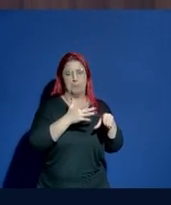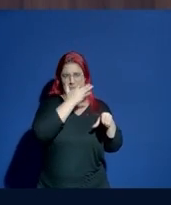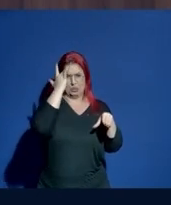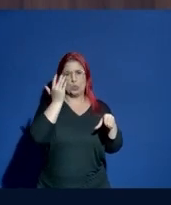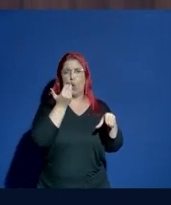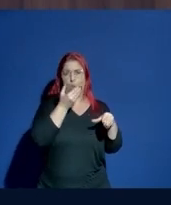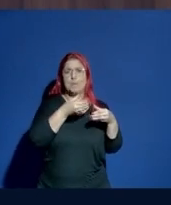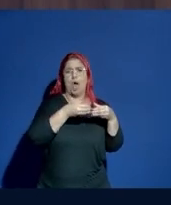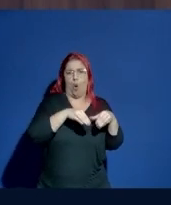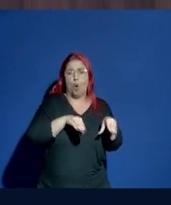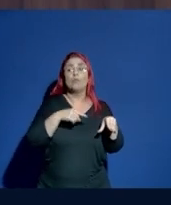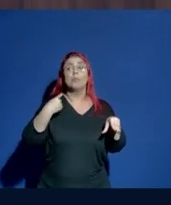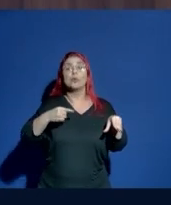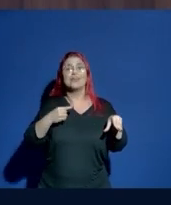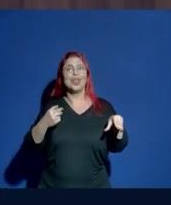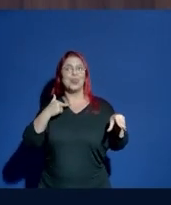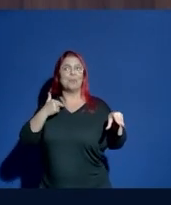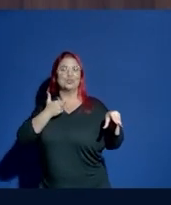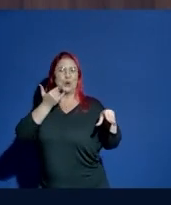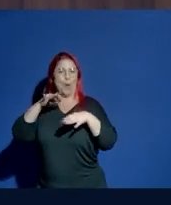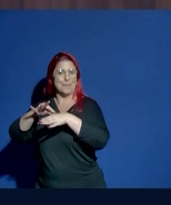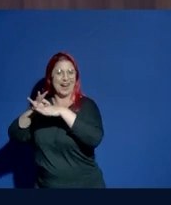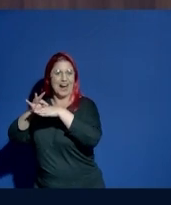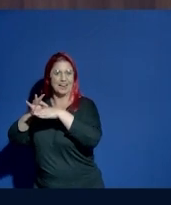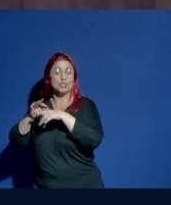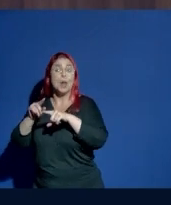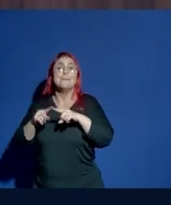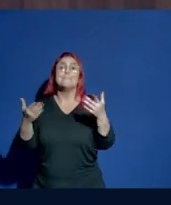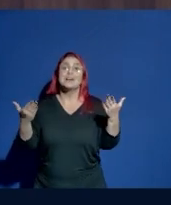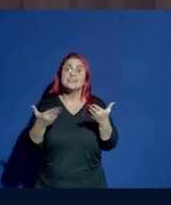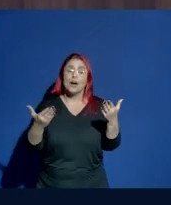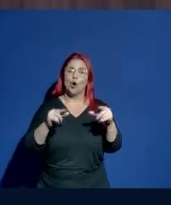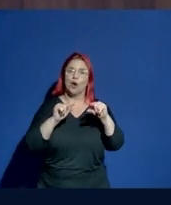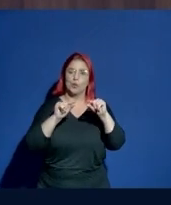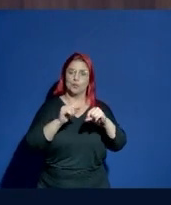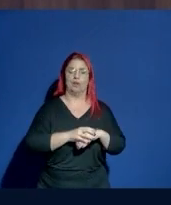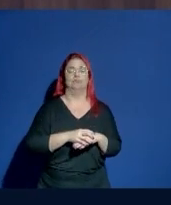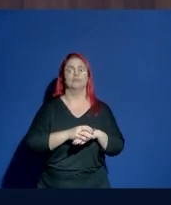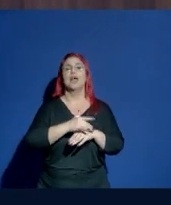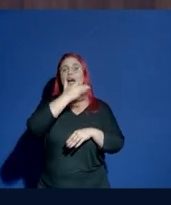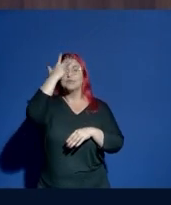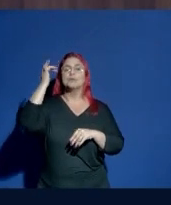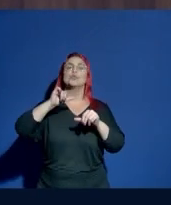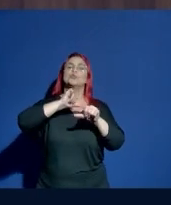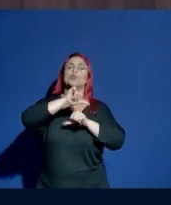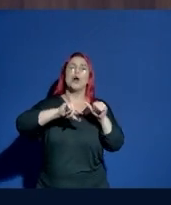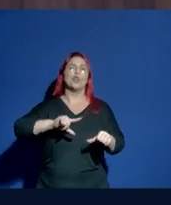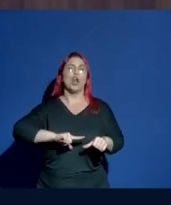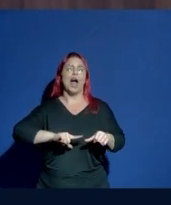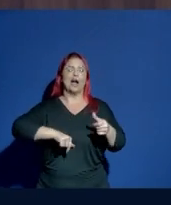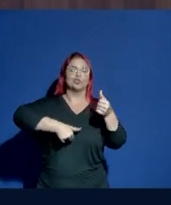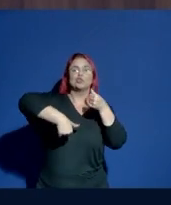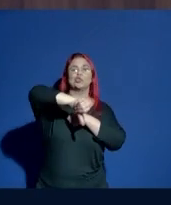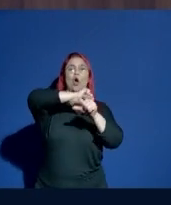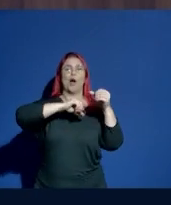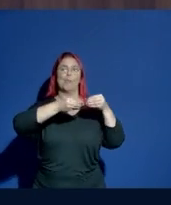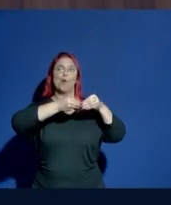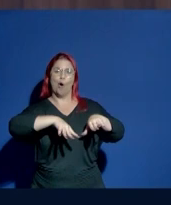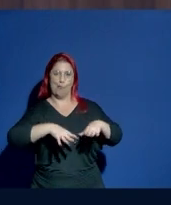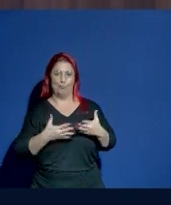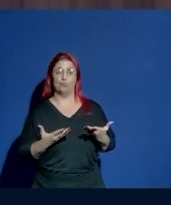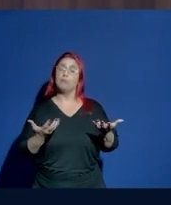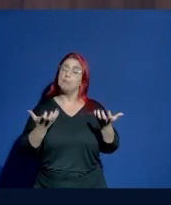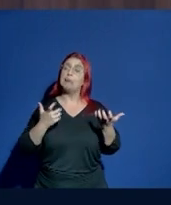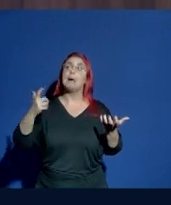ver o pessoal trocando muito lácteos por ovo, o pessoal querendo ficar com uma condição